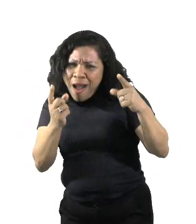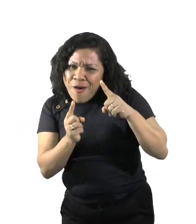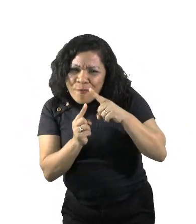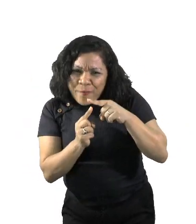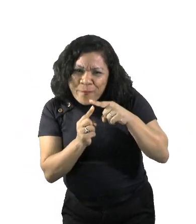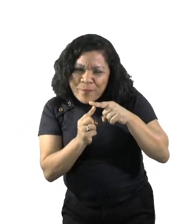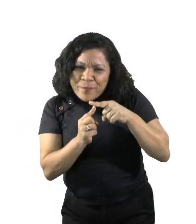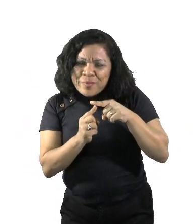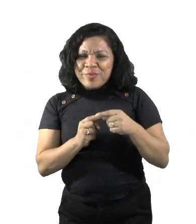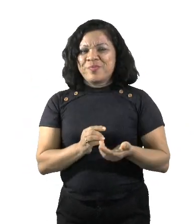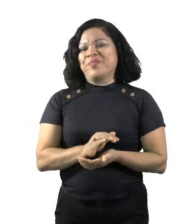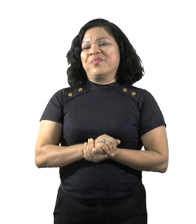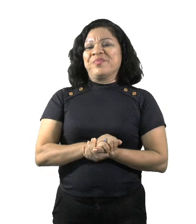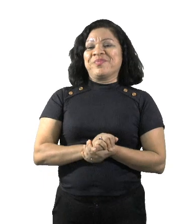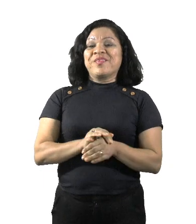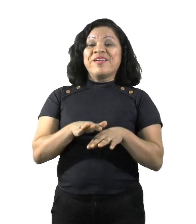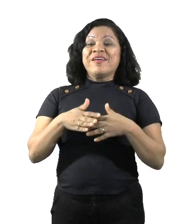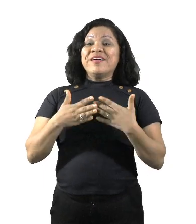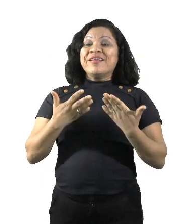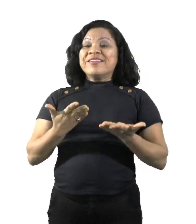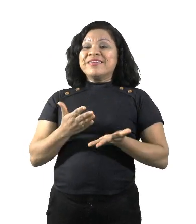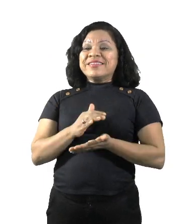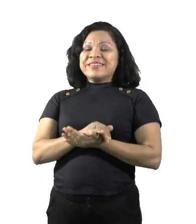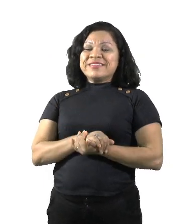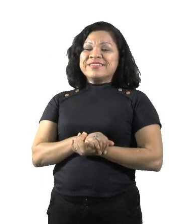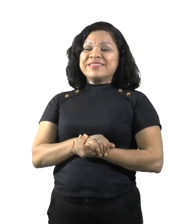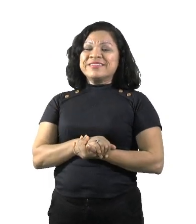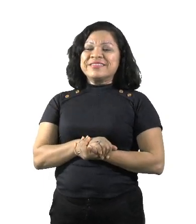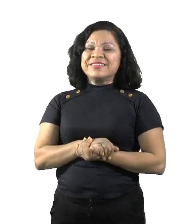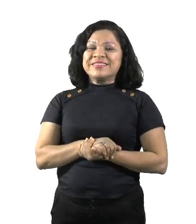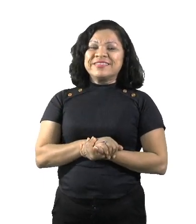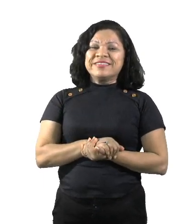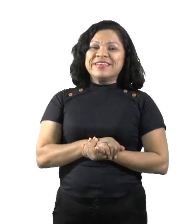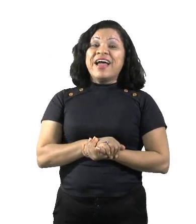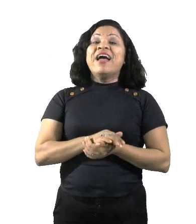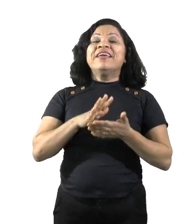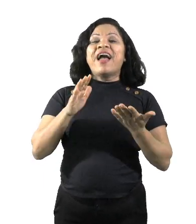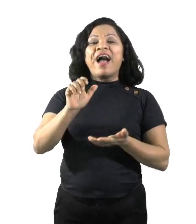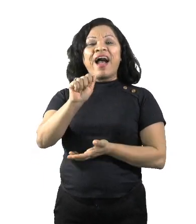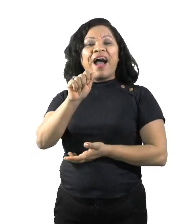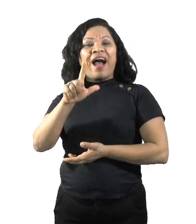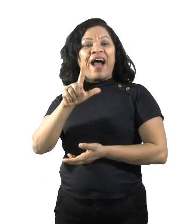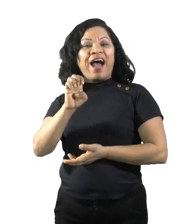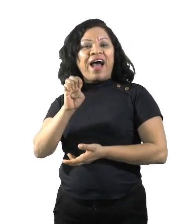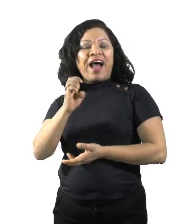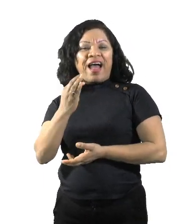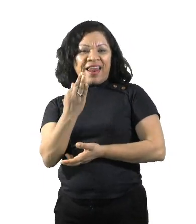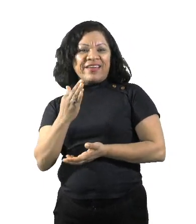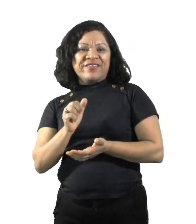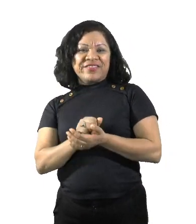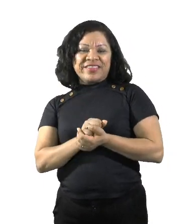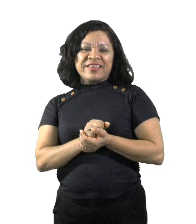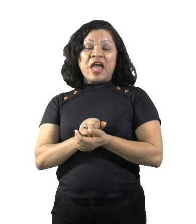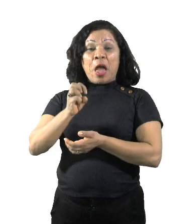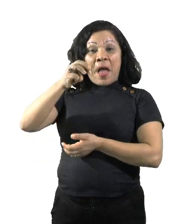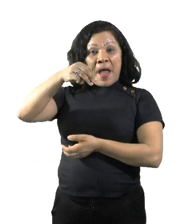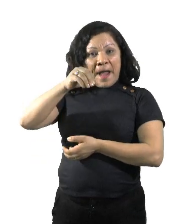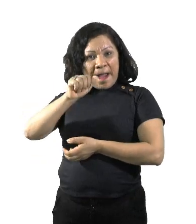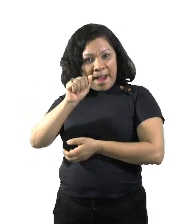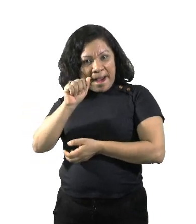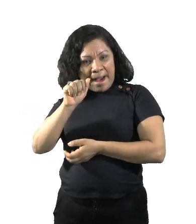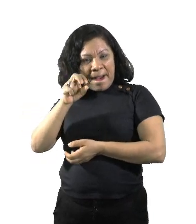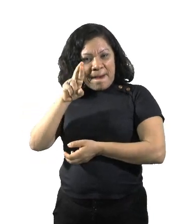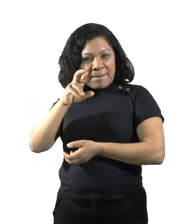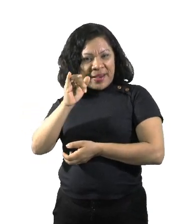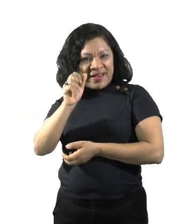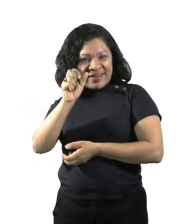E aí, Aleph, lá do 3201? Mariana, da turma 3202, o que vocês